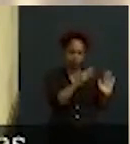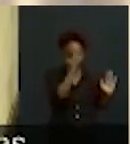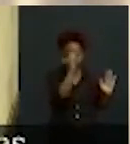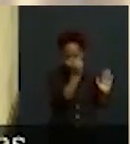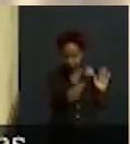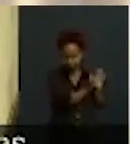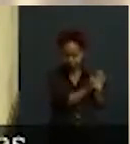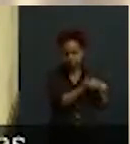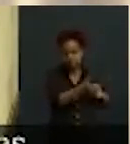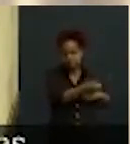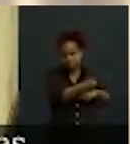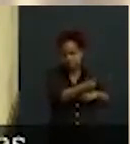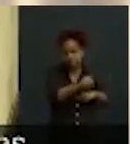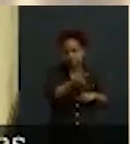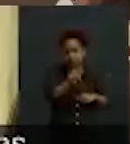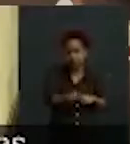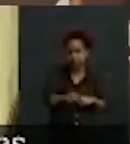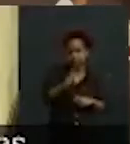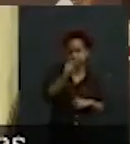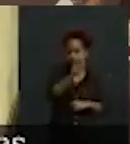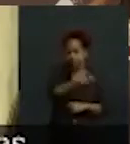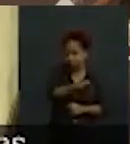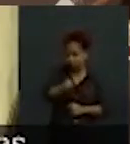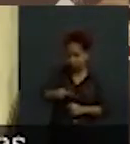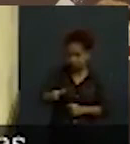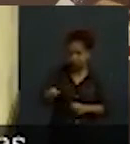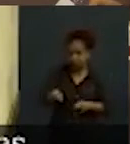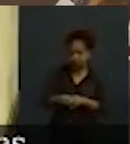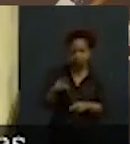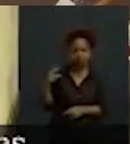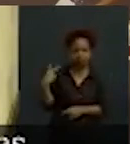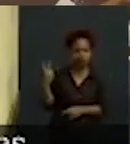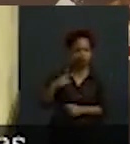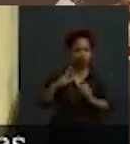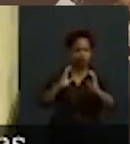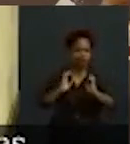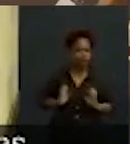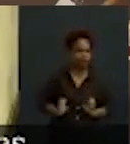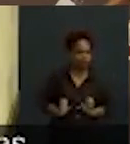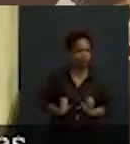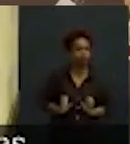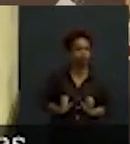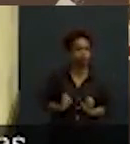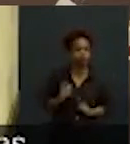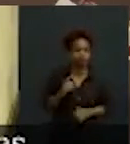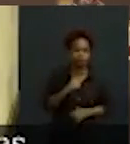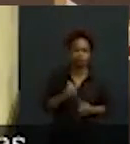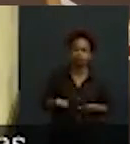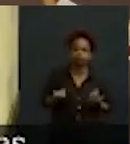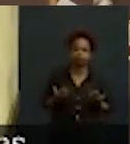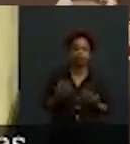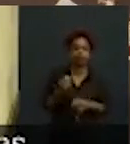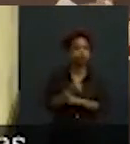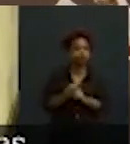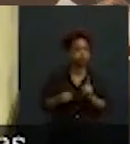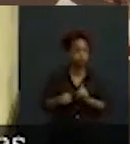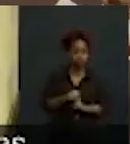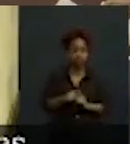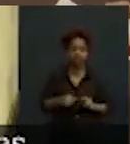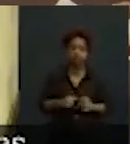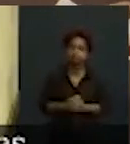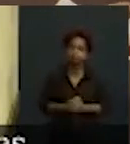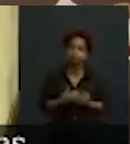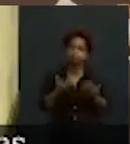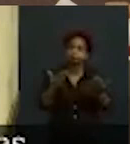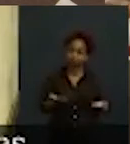respeitam a dignidade da pessoa humana e cultuam valores éticos, tem muito a dar à sociedade.